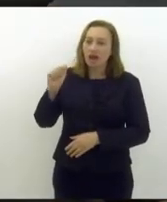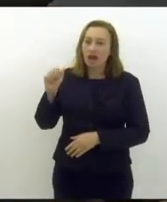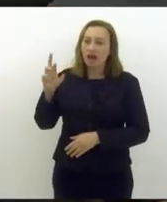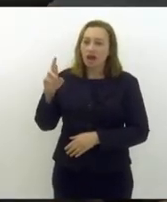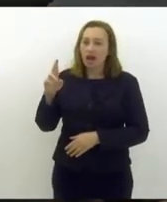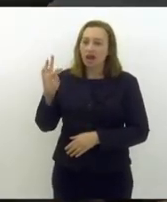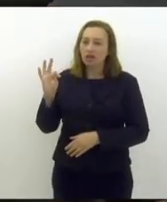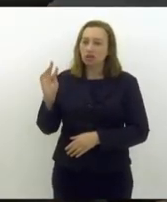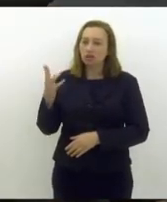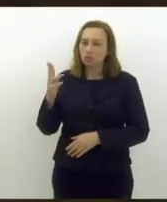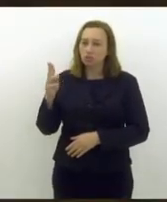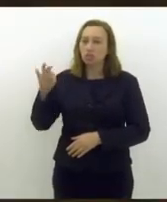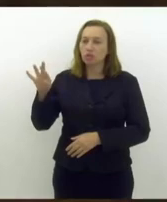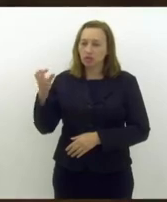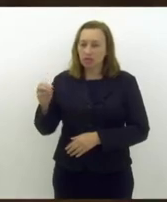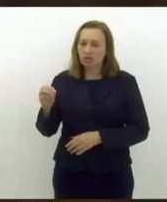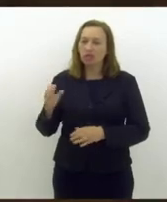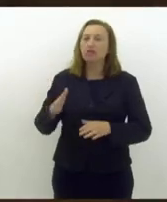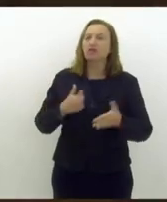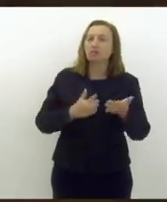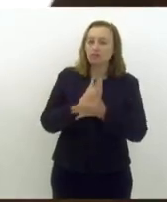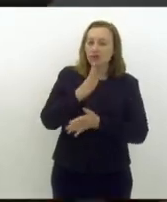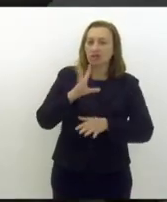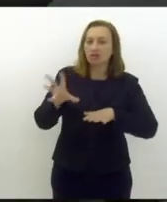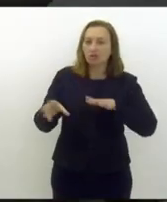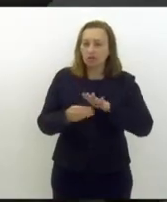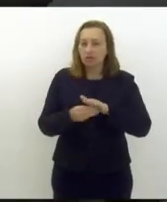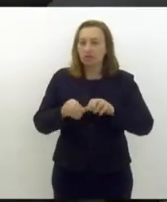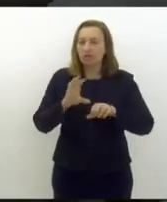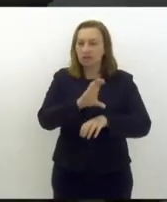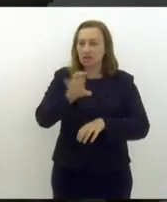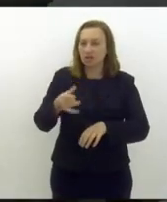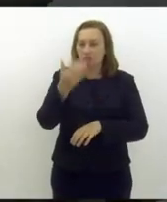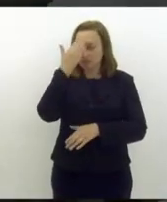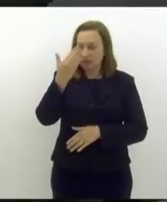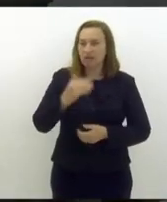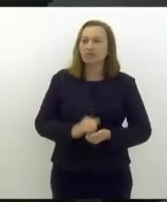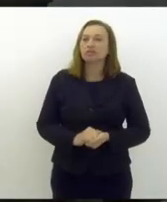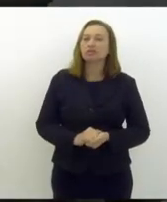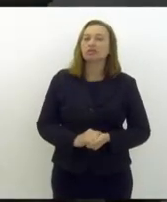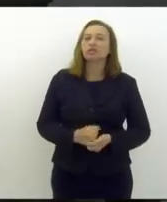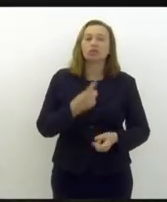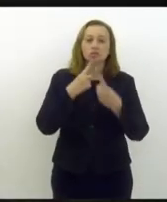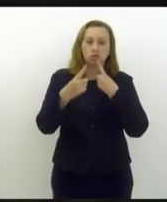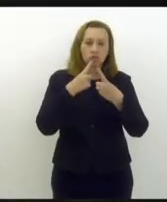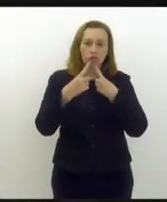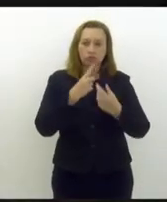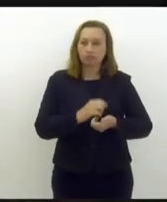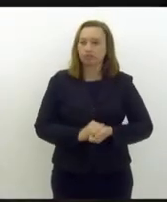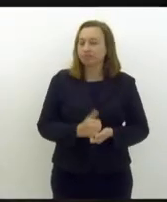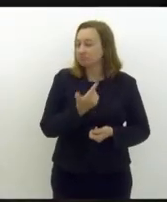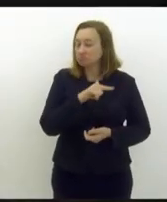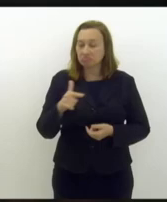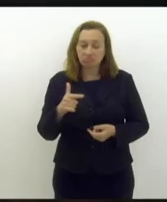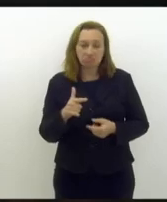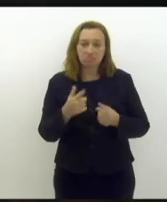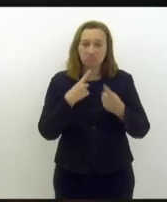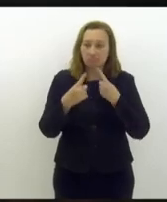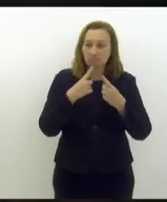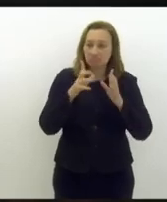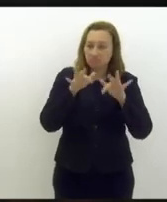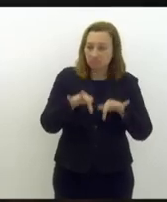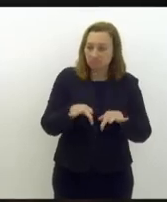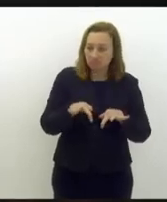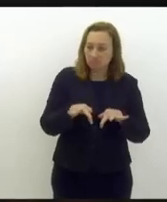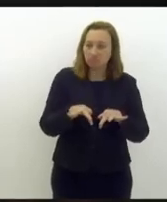favor já aproveita favorável com as minhas ccj Muito obrigado com os pareceres emitidos em discussão não havendo Quem Queira